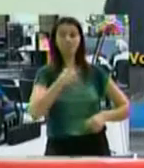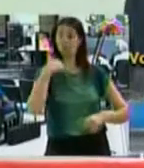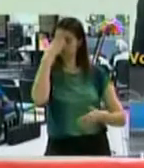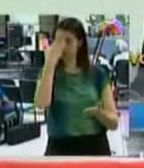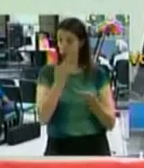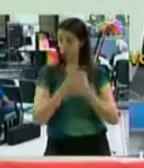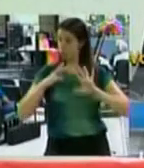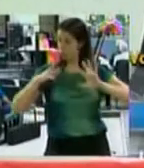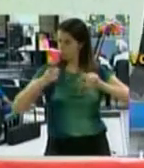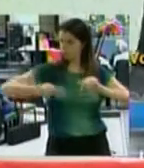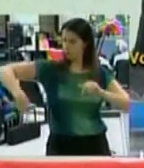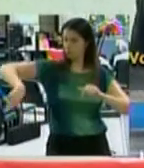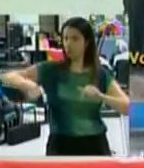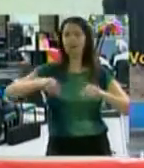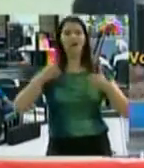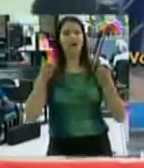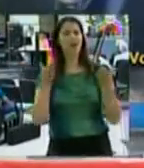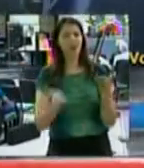já conhecem.